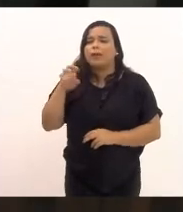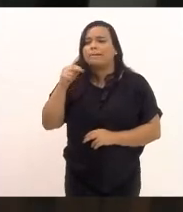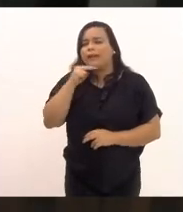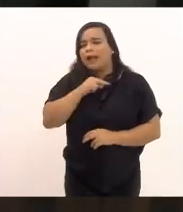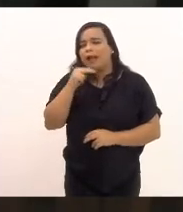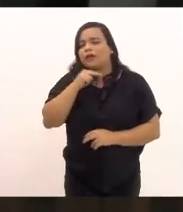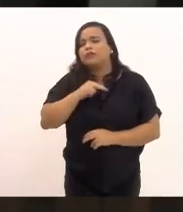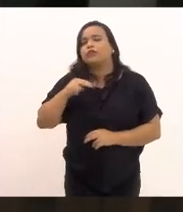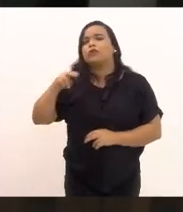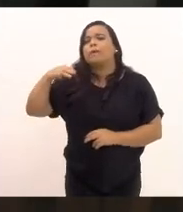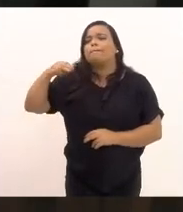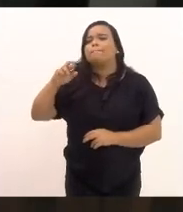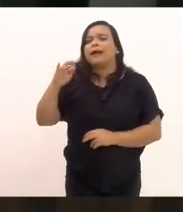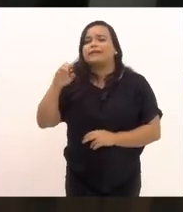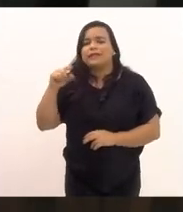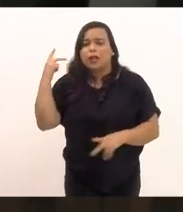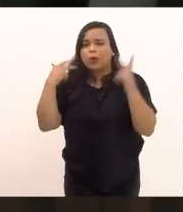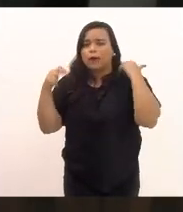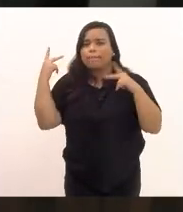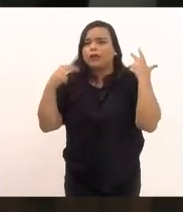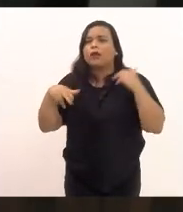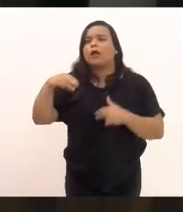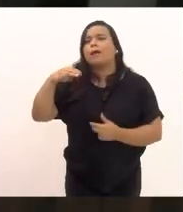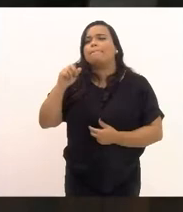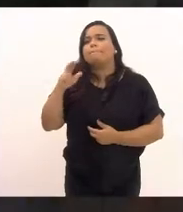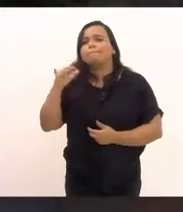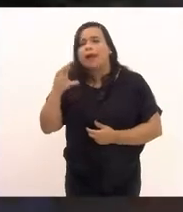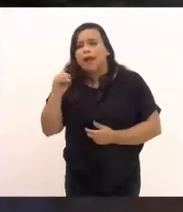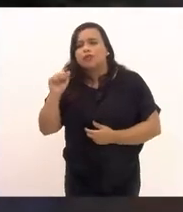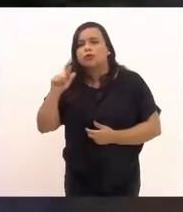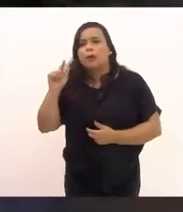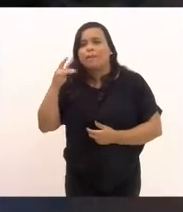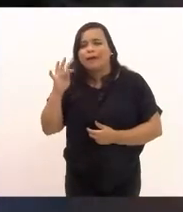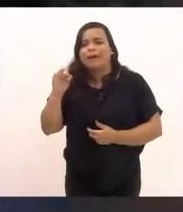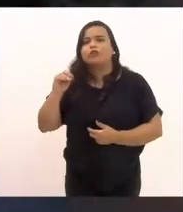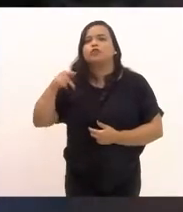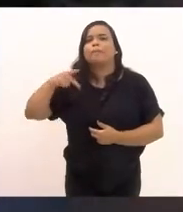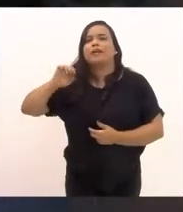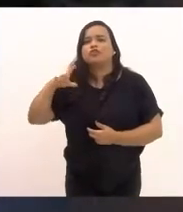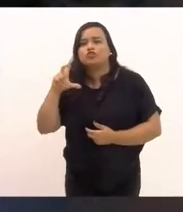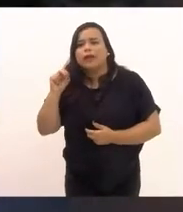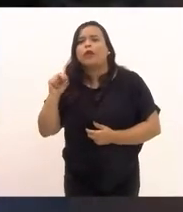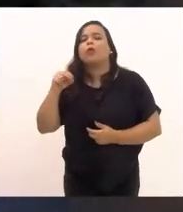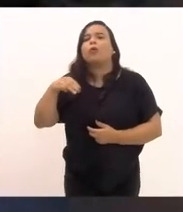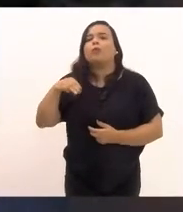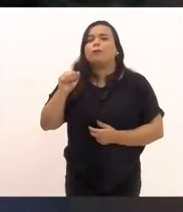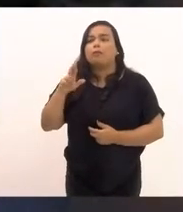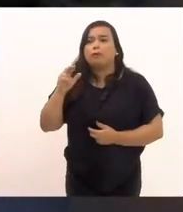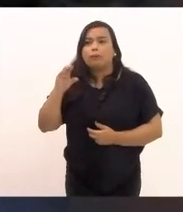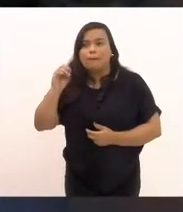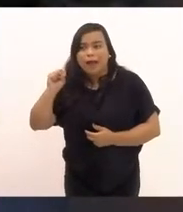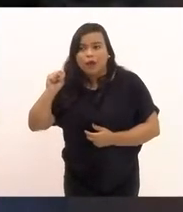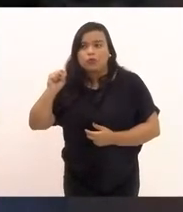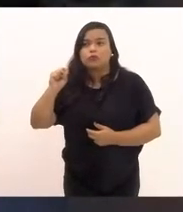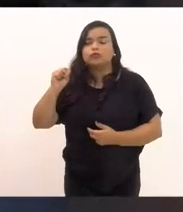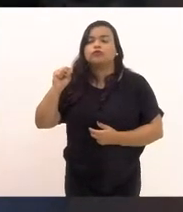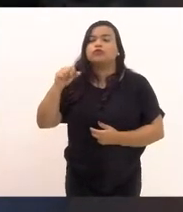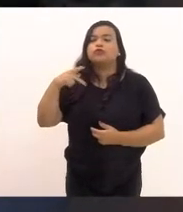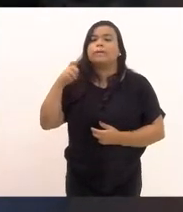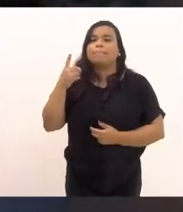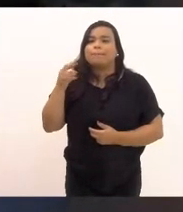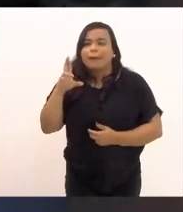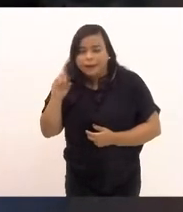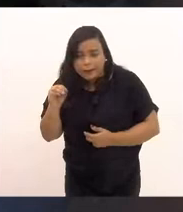Marcelo Cabeleireiro, Márcio Gualberto, Márcio Pacheco, Marcos Abraão, Marcos Miller, Pedro Ricardo,